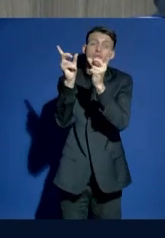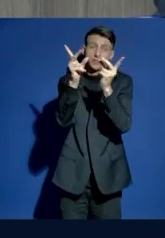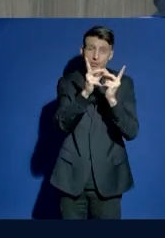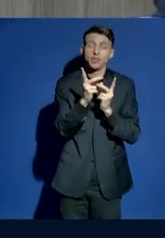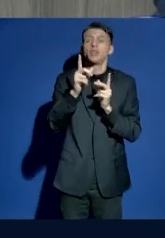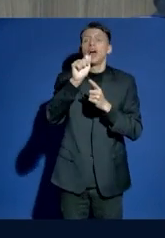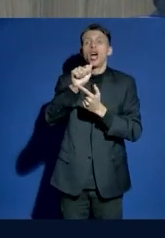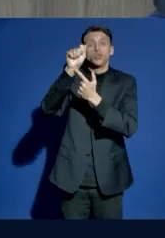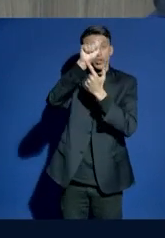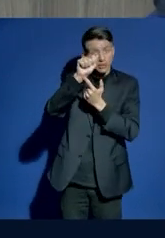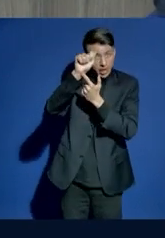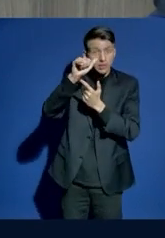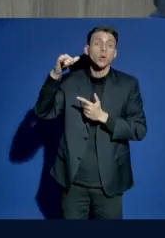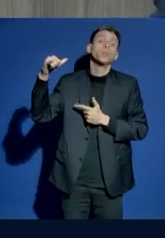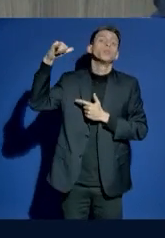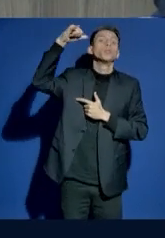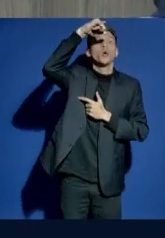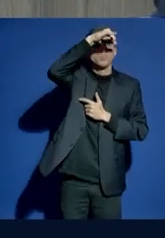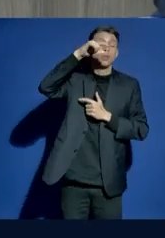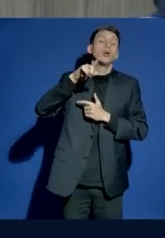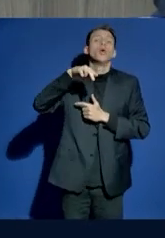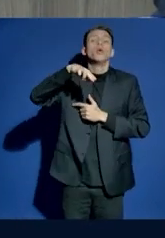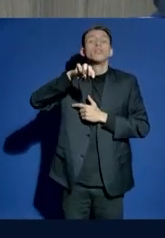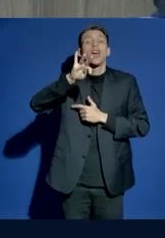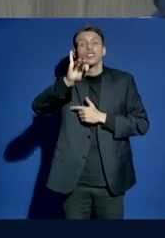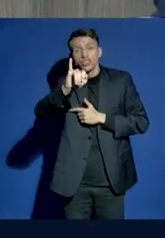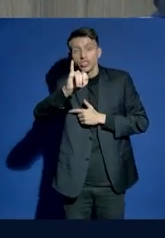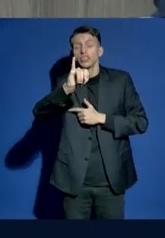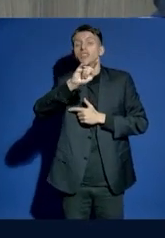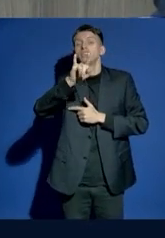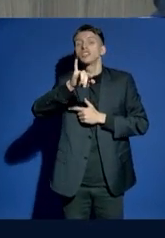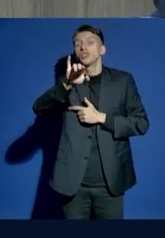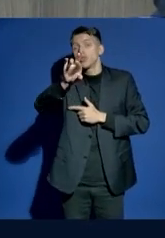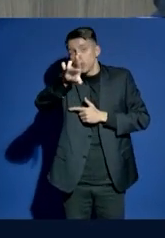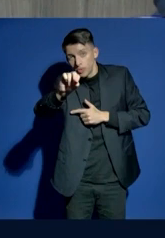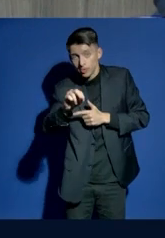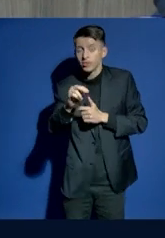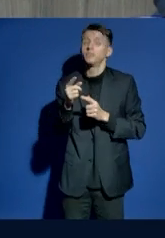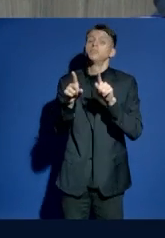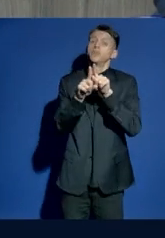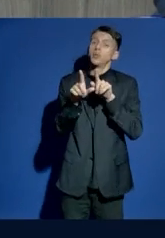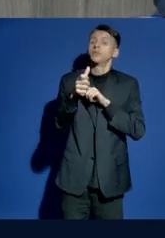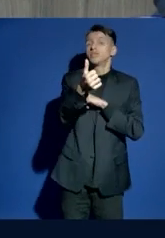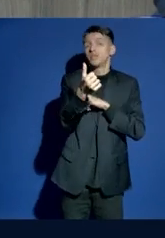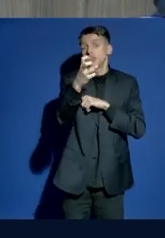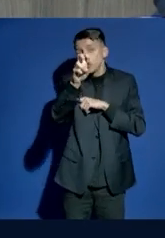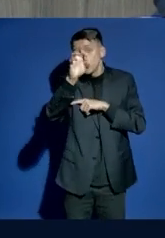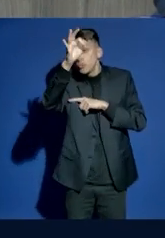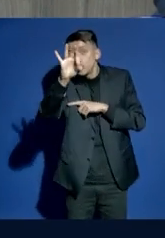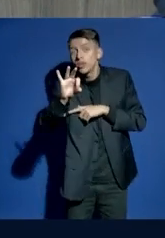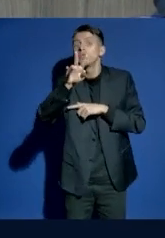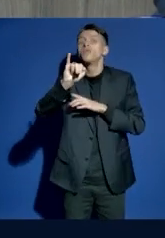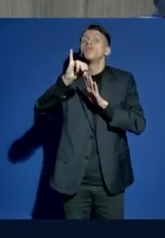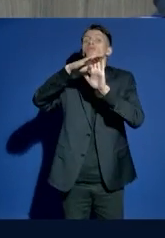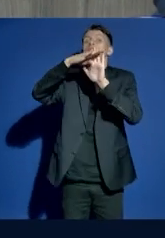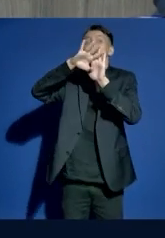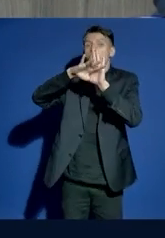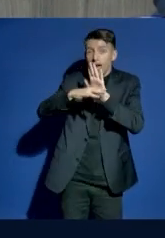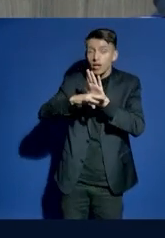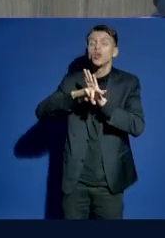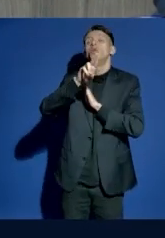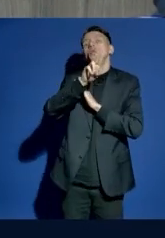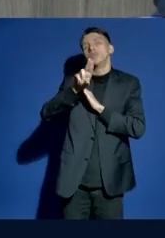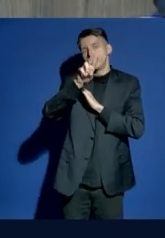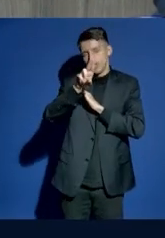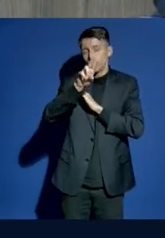Associação das Companhias Aéreas, o net zero 2050 do setor aéreo, 65% da redução virá através da utilização de SAF.